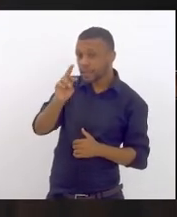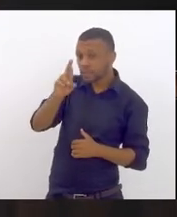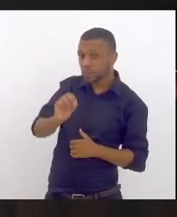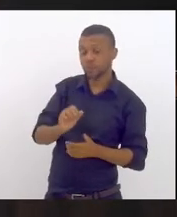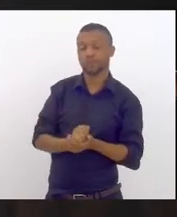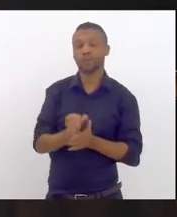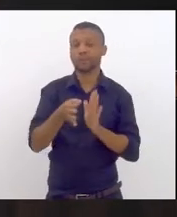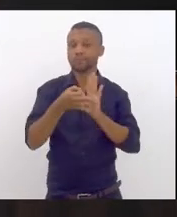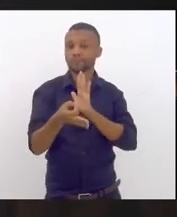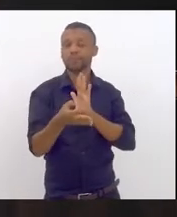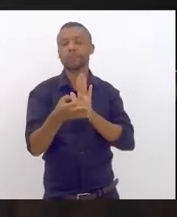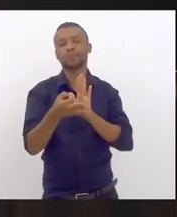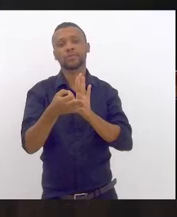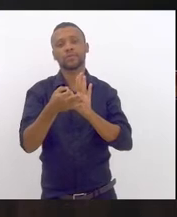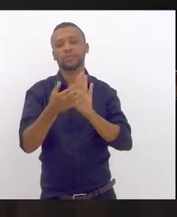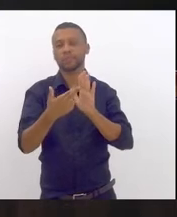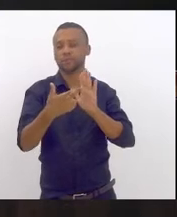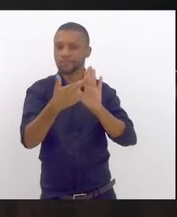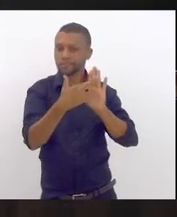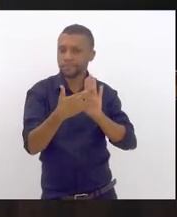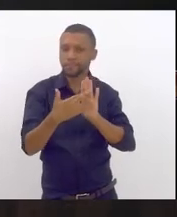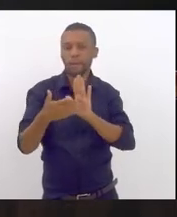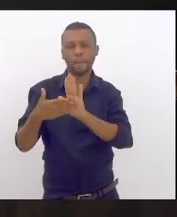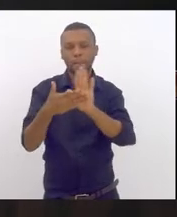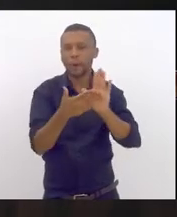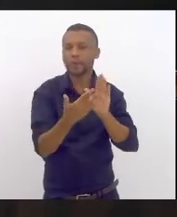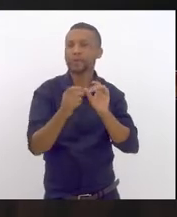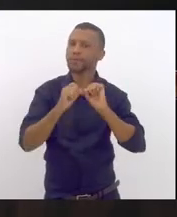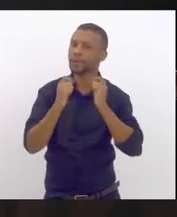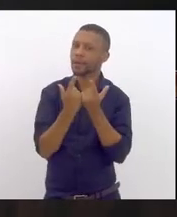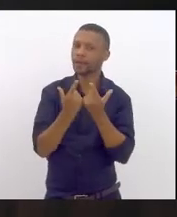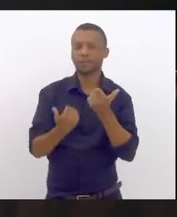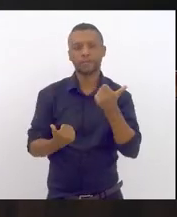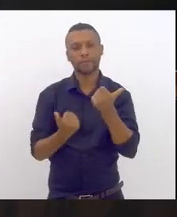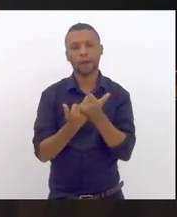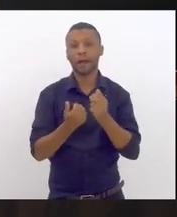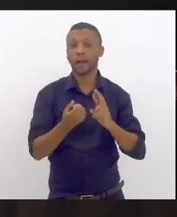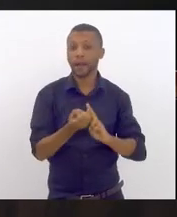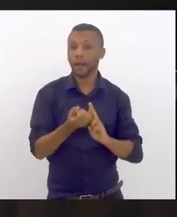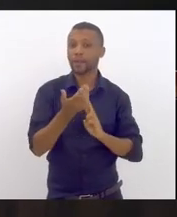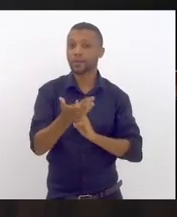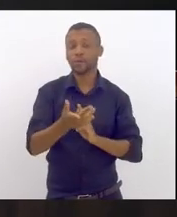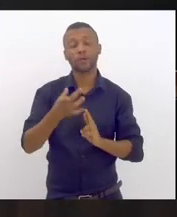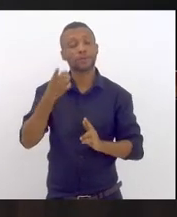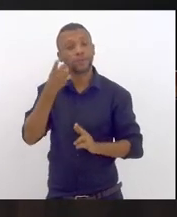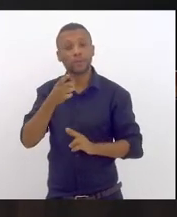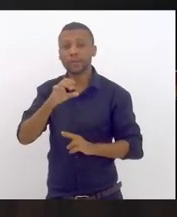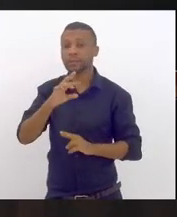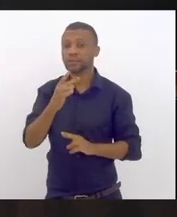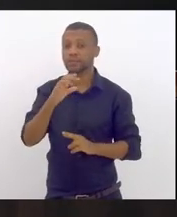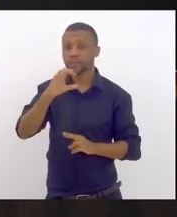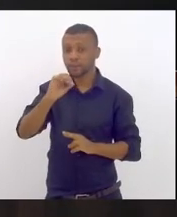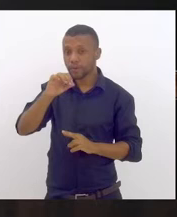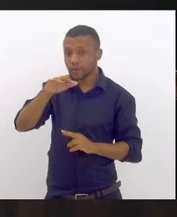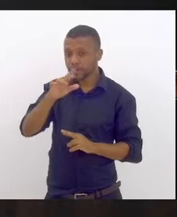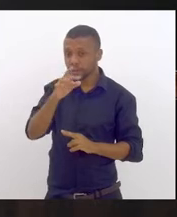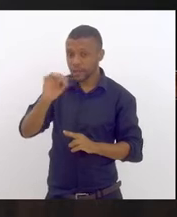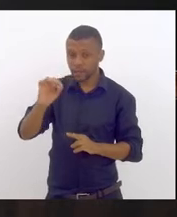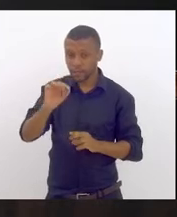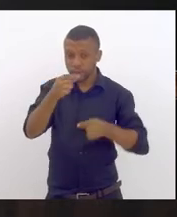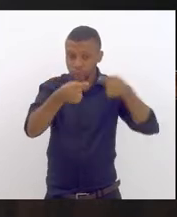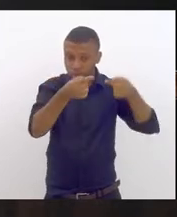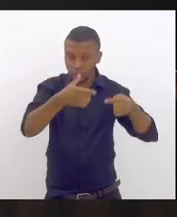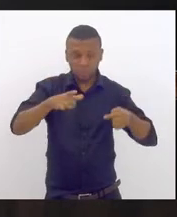Parecer da Comissão de Normas Internas, proposições internas, favorável. Relator, deputado Chico Machado. Em discussão, não havendo o que querer discutir, encerrada a